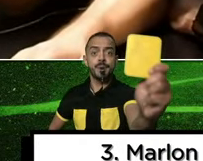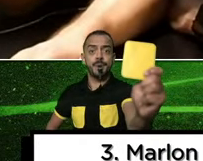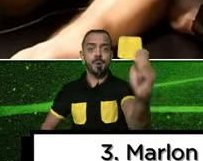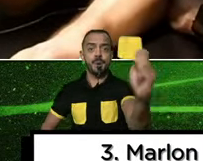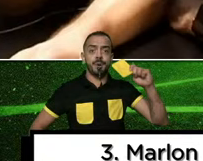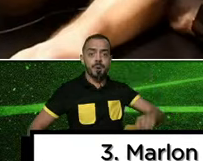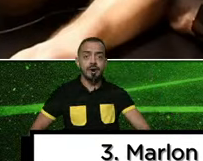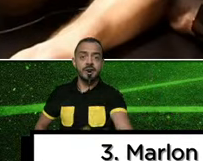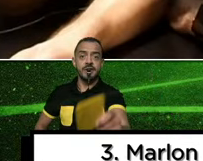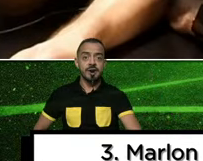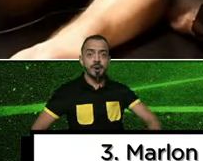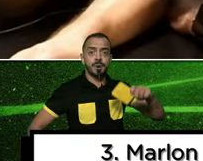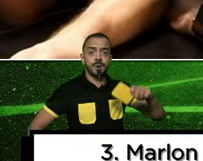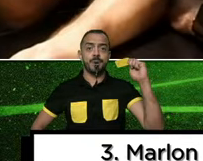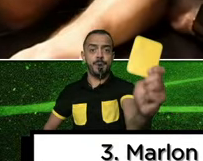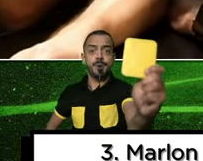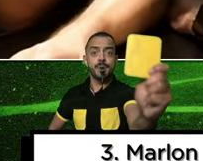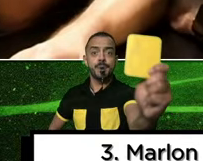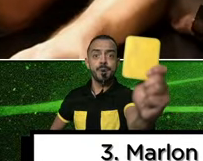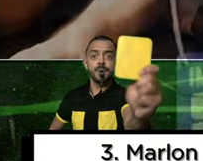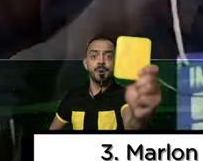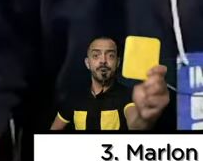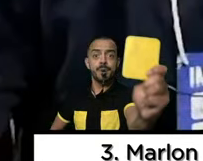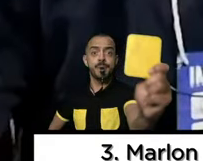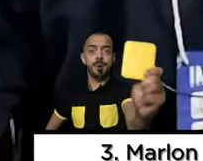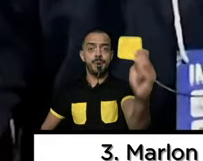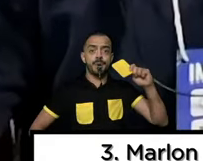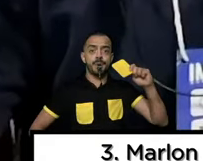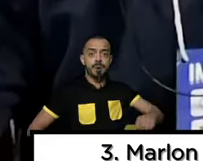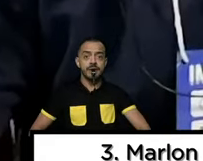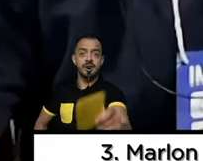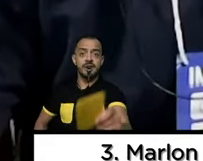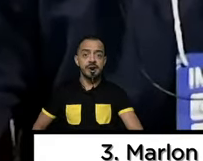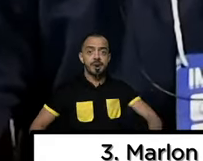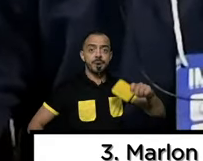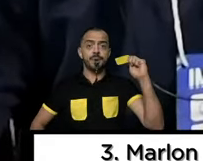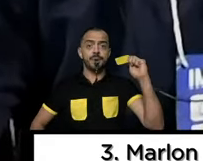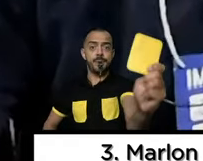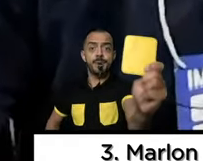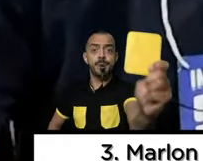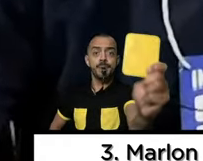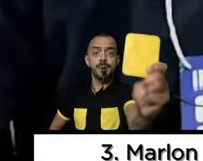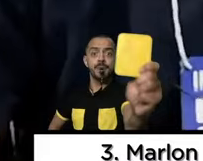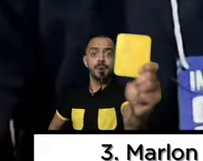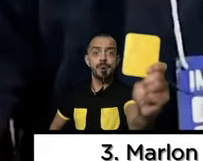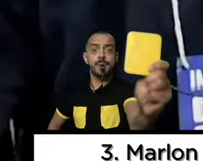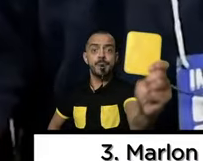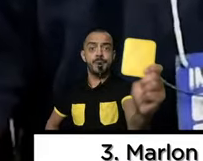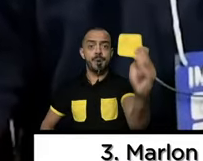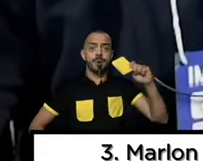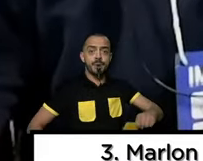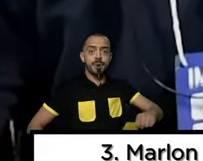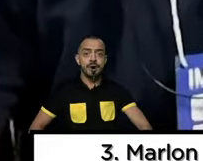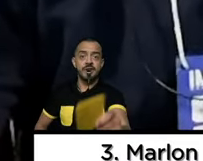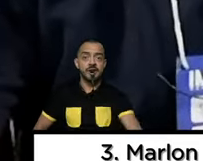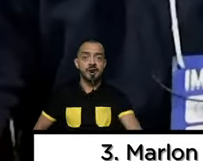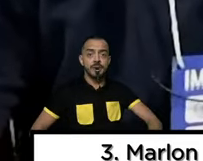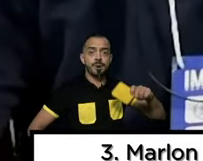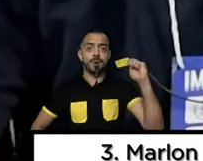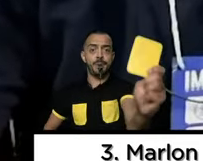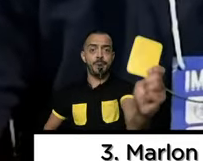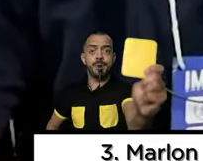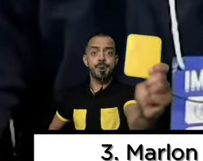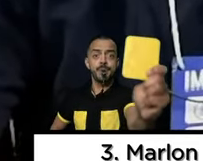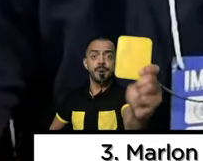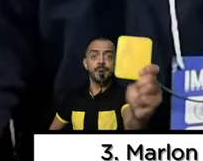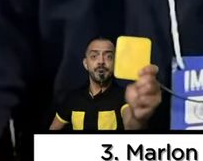sistema defensivo agora o Atlético ele dá muito espaço entre linhas e o Cruzeiro não consegue desenvolver esse jogo ali deixa o Cifuentes o